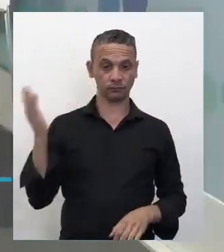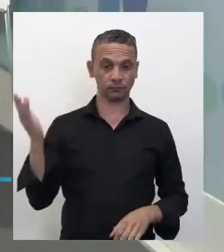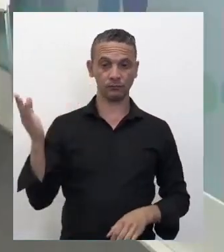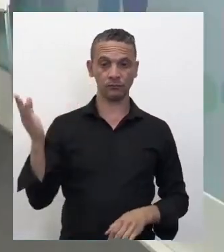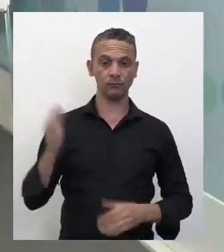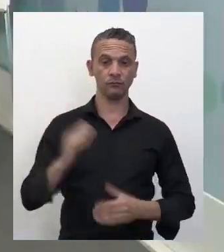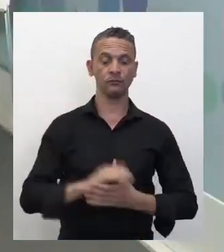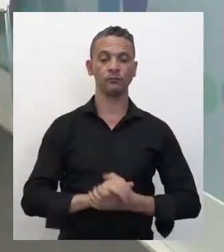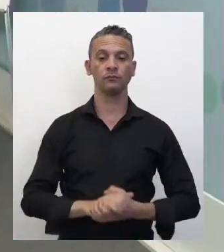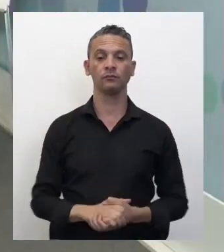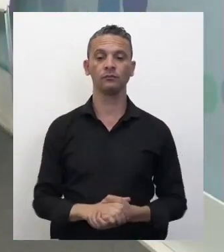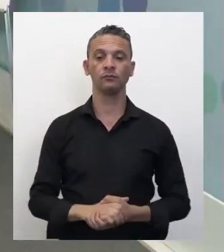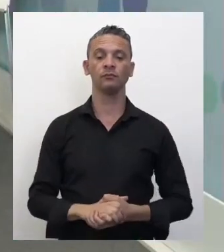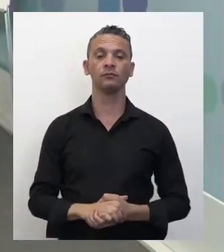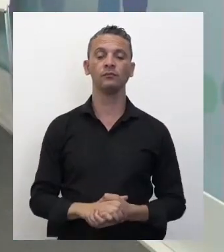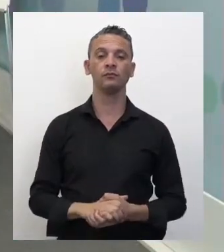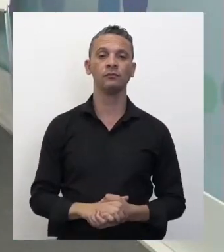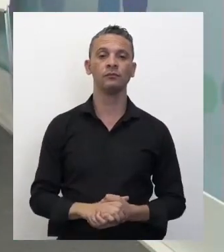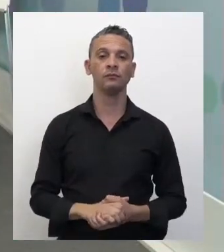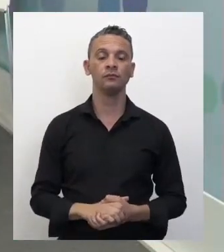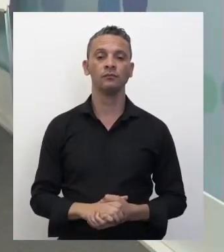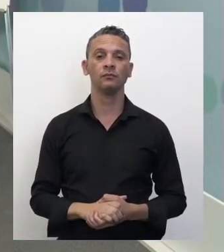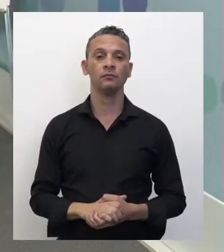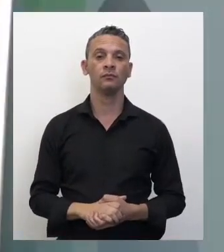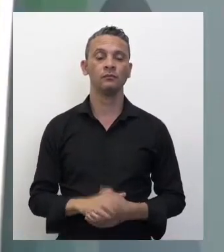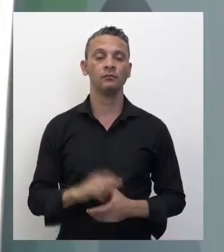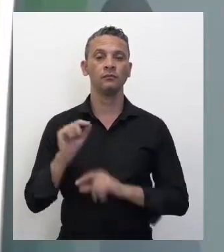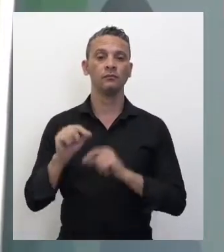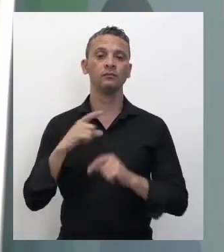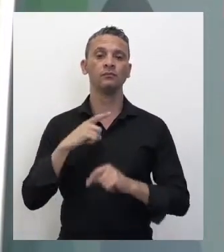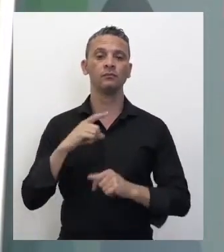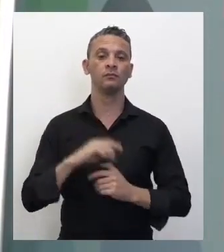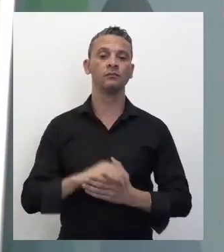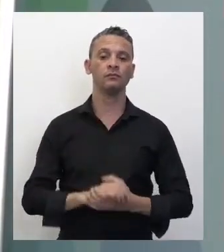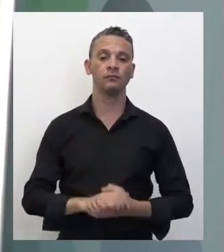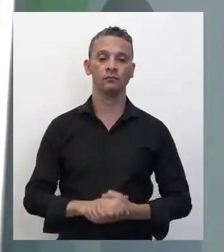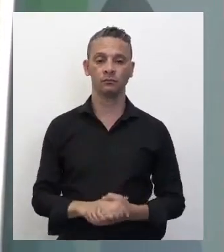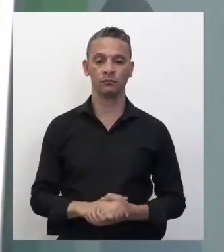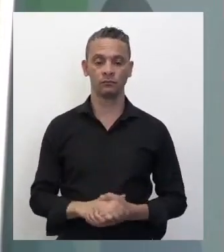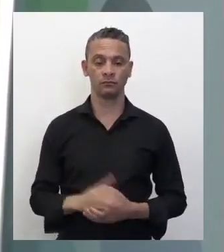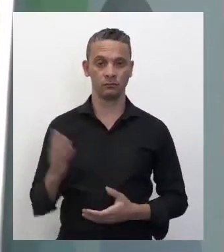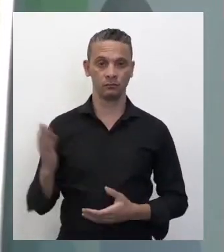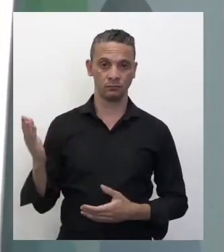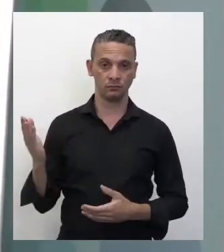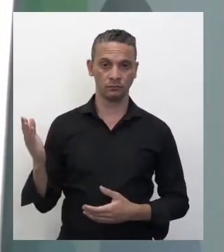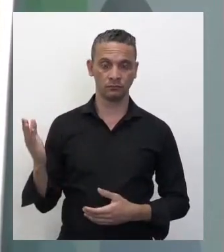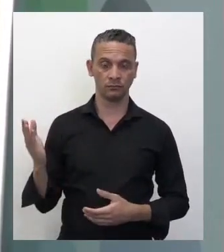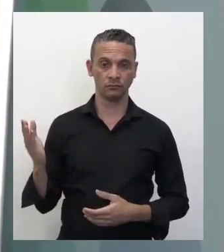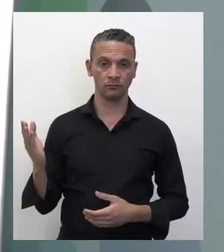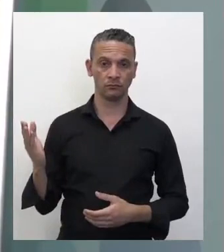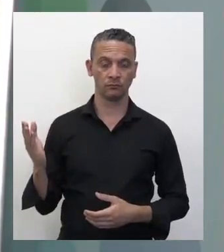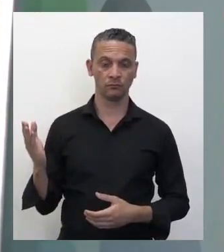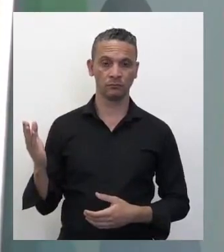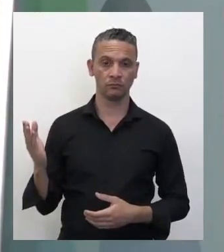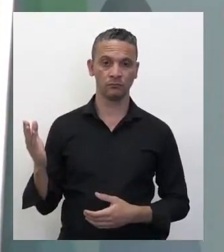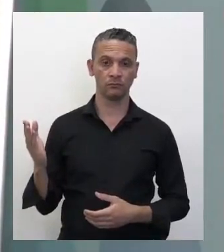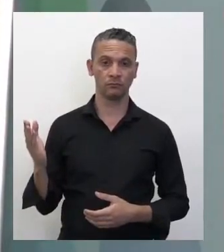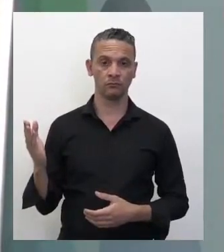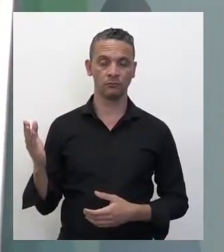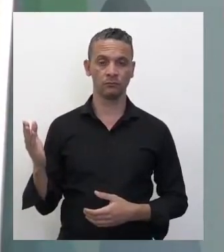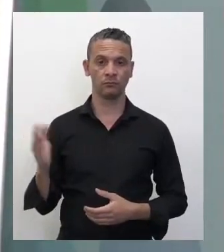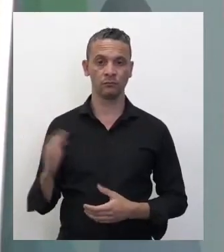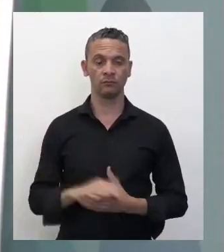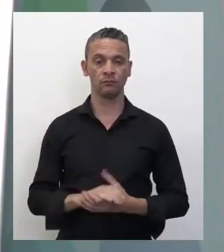ó, no Simple Present, vocês têm aqui, she always studies English after work.